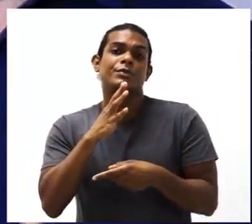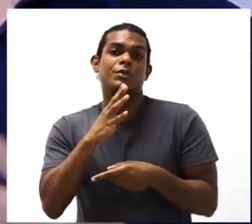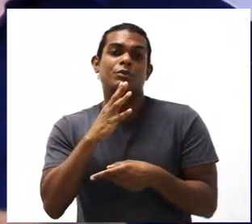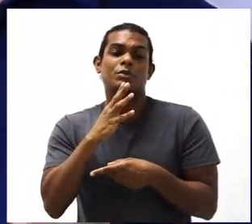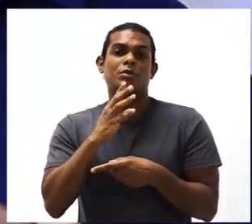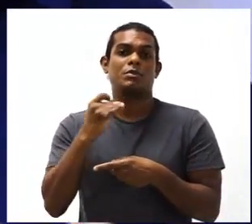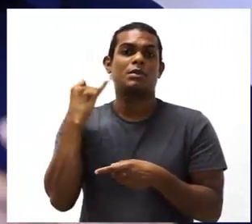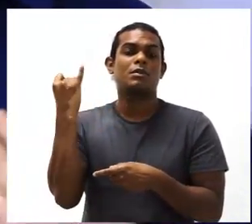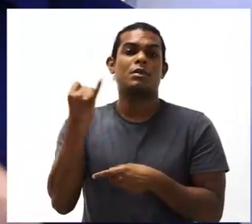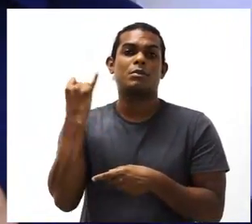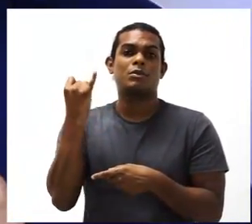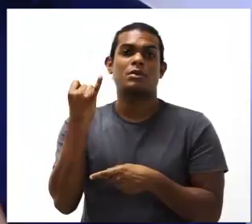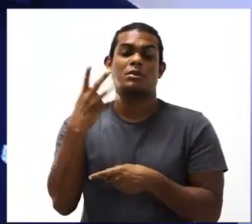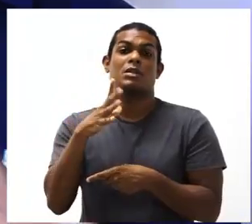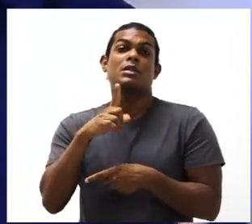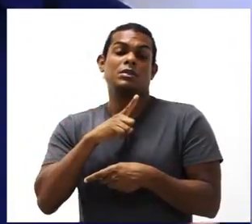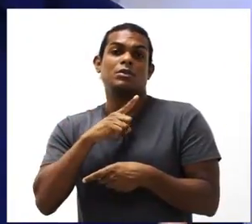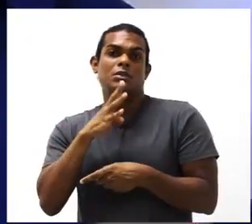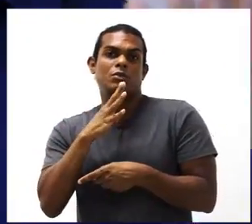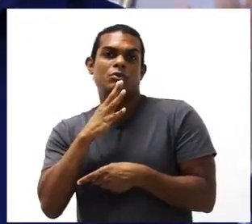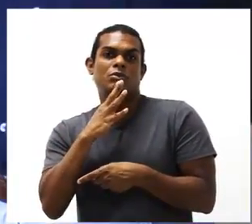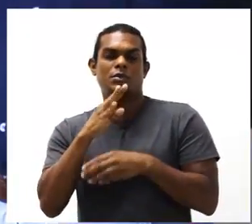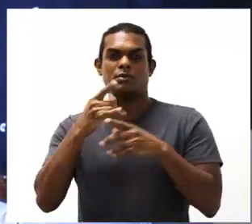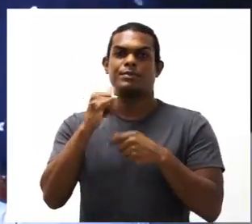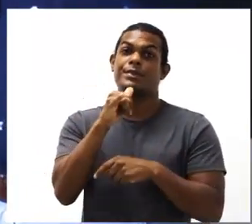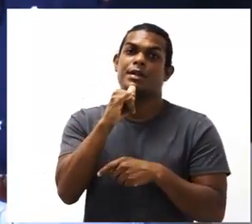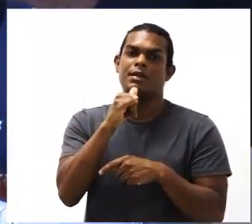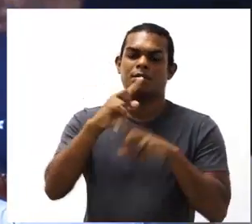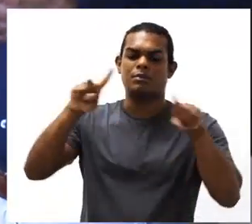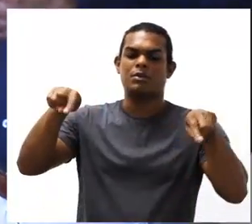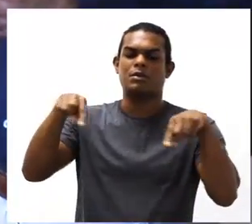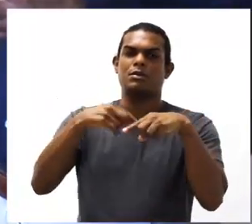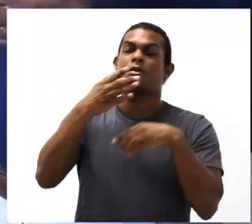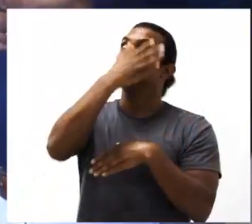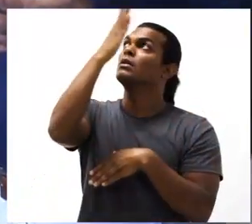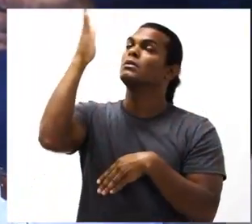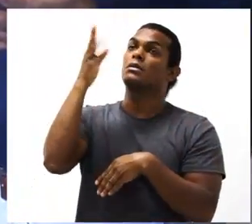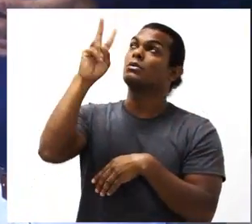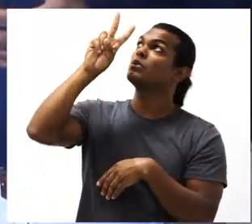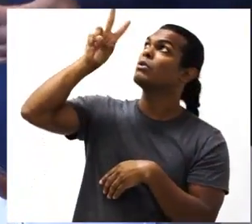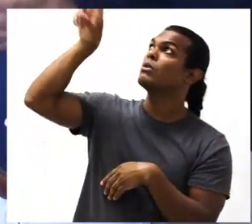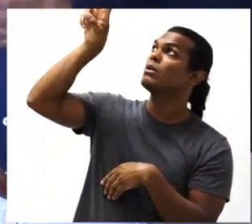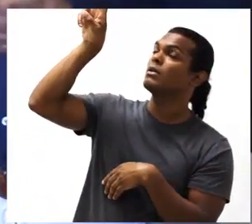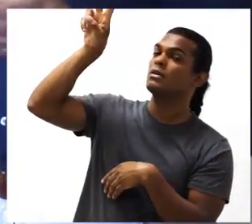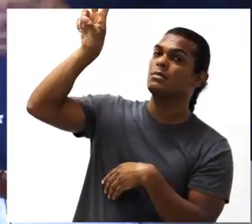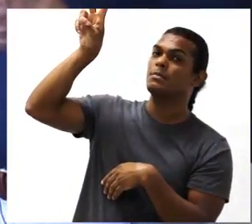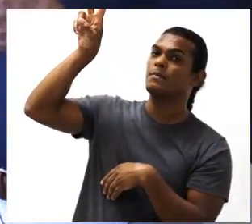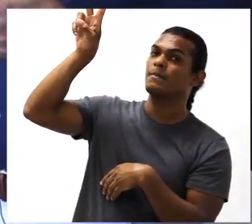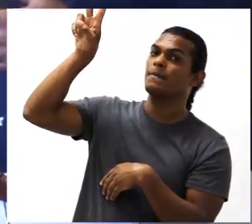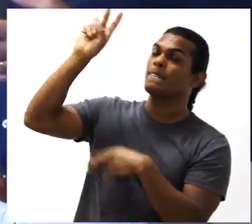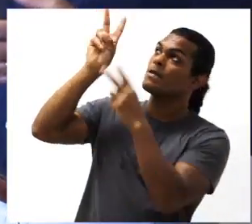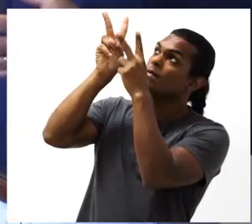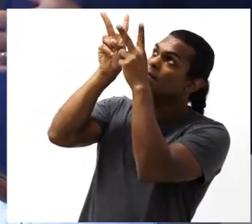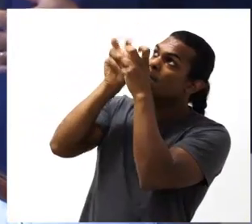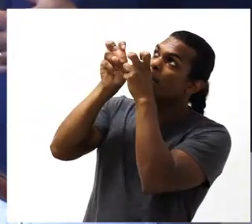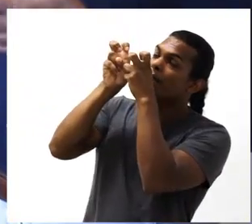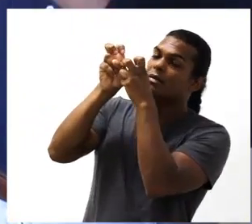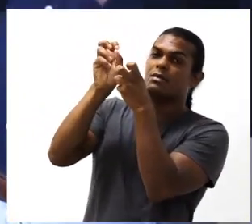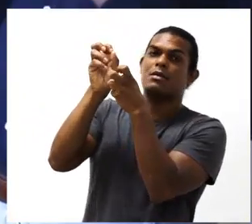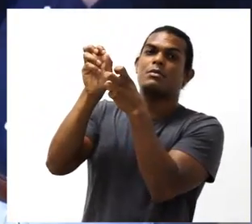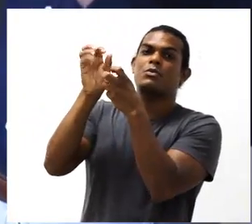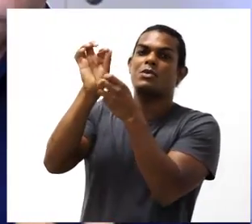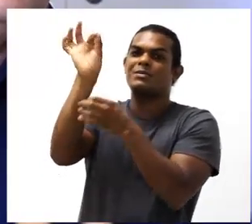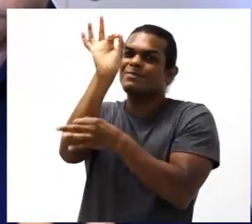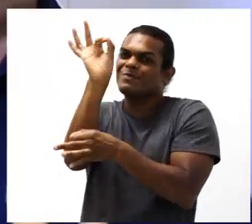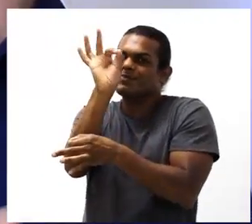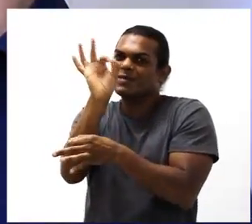distinga. Tem um dado, se eu tenho um conhecimento, por exemplo, eu estou aqui nessa sala, você olha aqui para o teto, e vejo uma rachadura, se eu